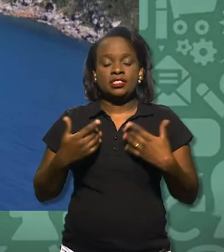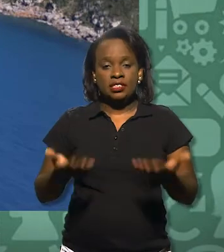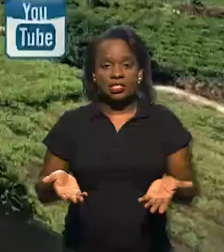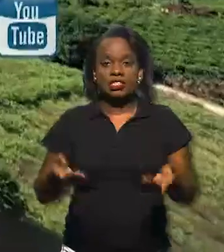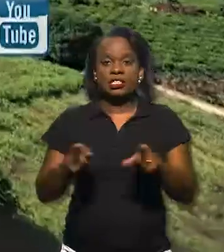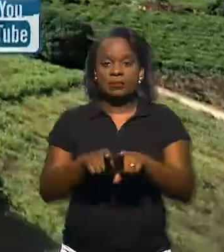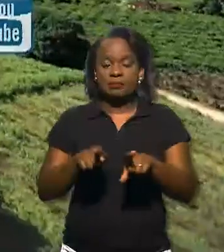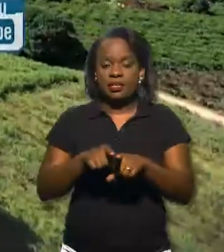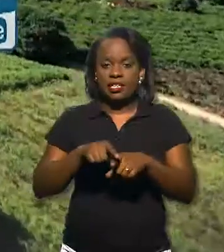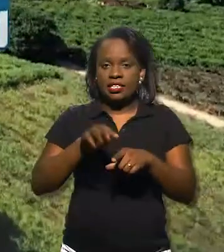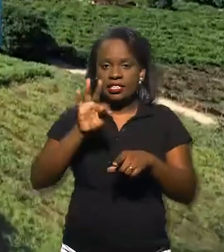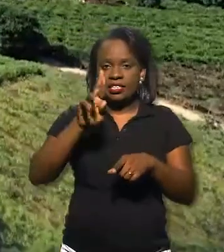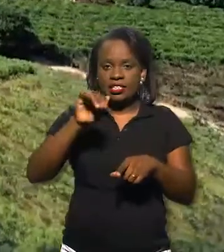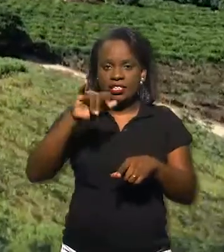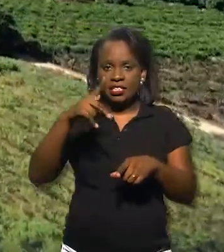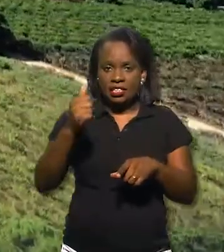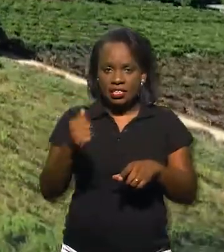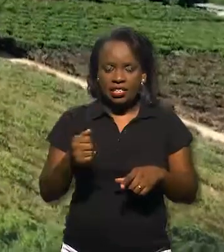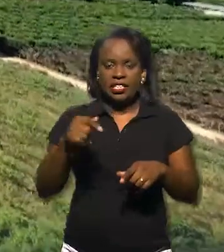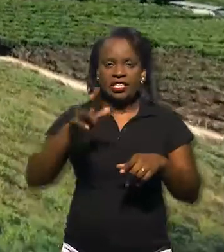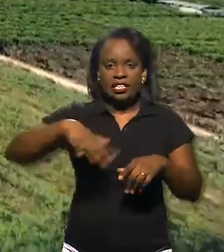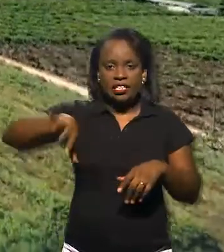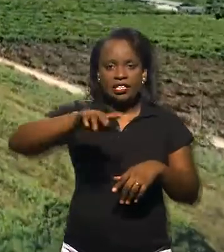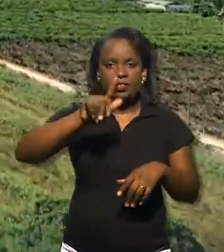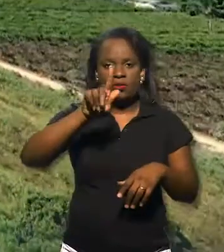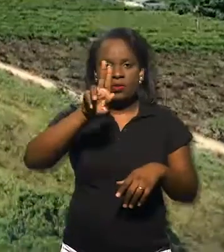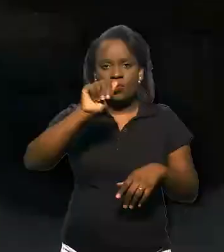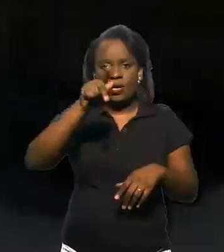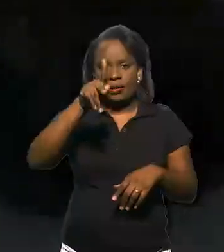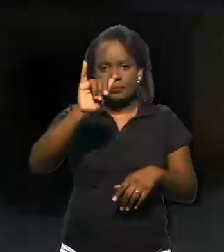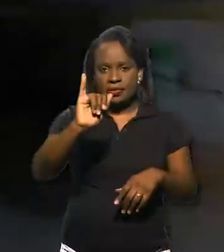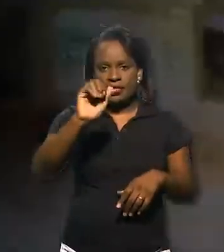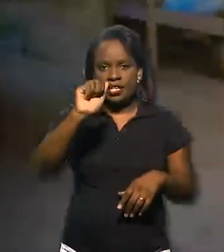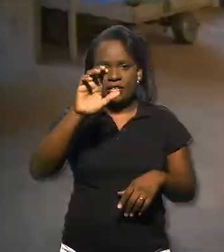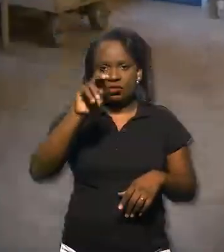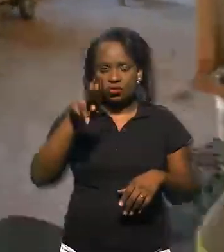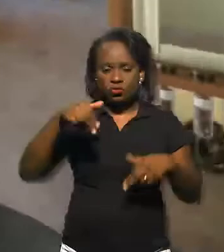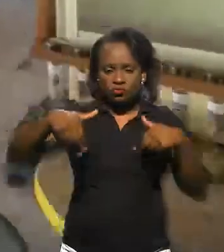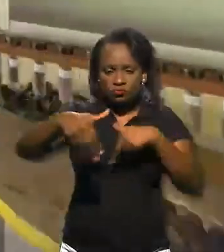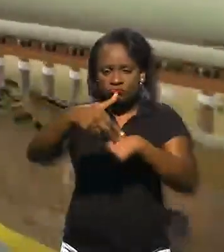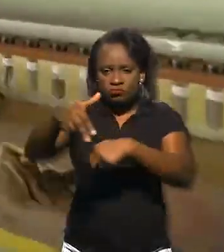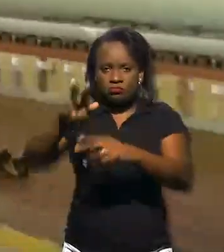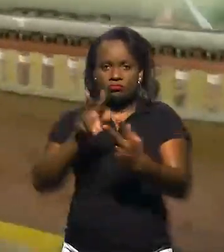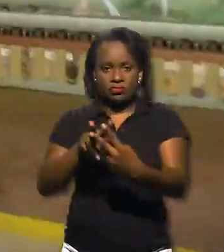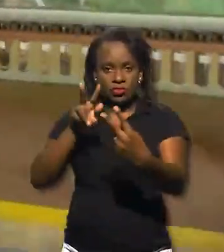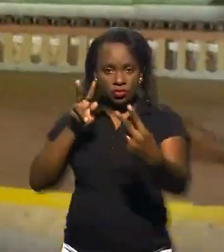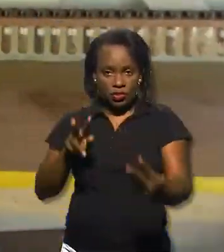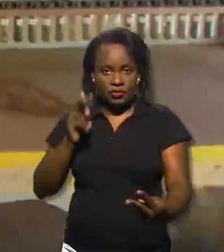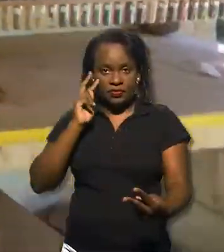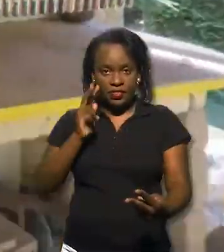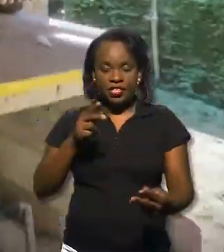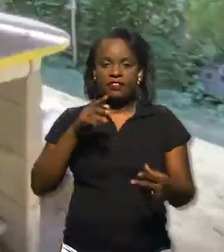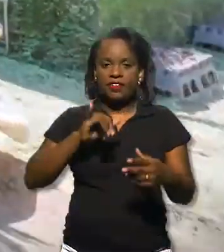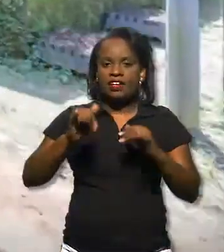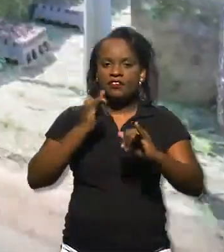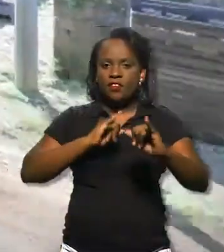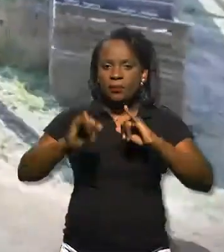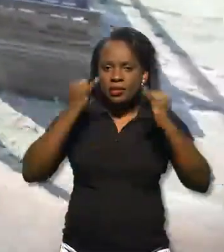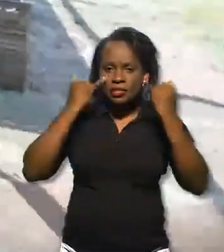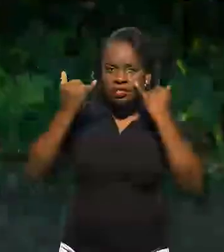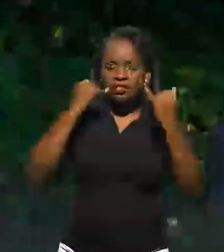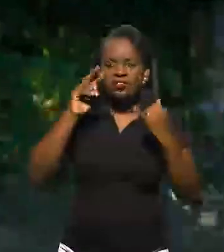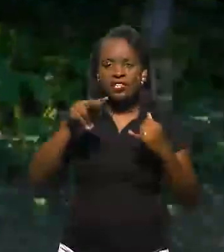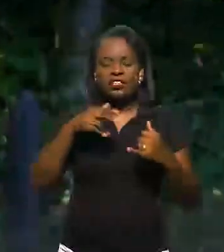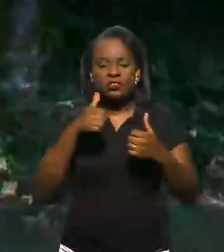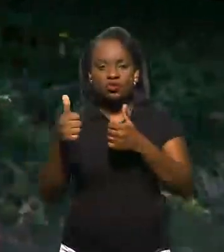né? E a trilha na Reserva Ecológica de Guapiaçu, aí da Gabriela, uma trilha virtual, a gente vai deixar as informações